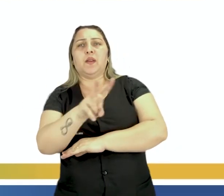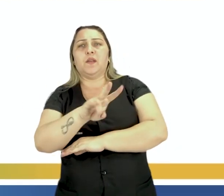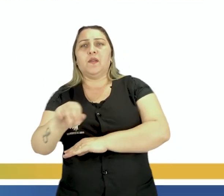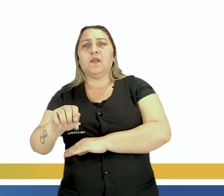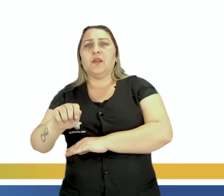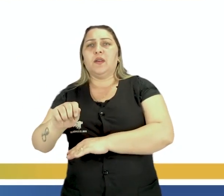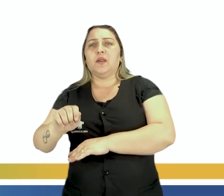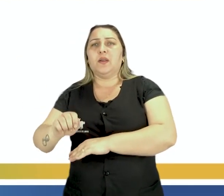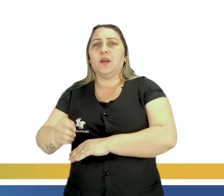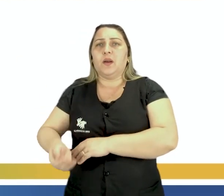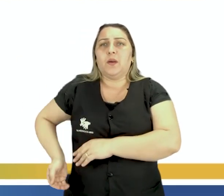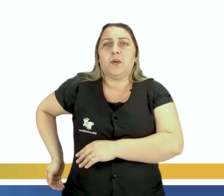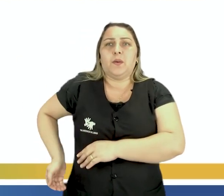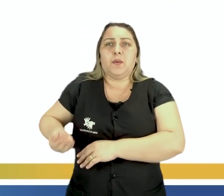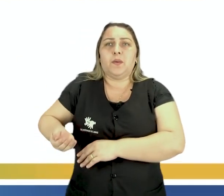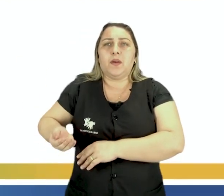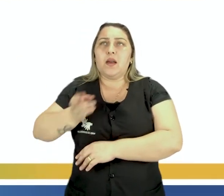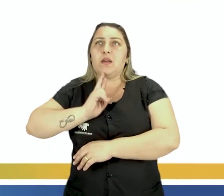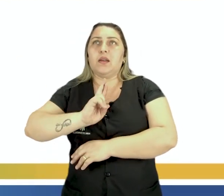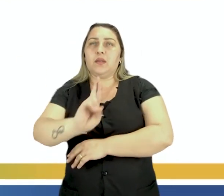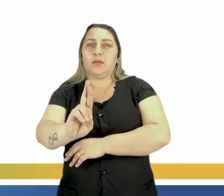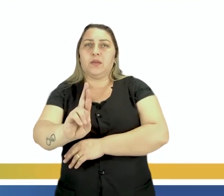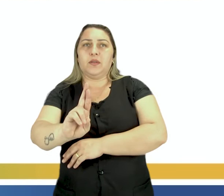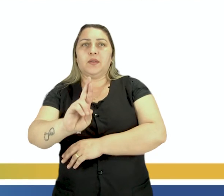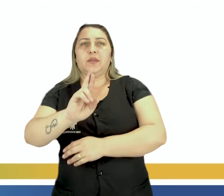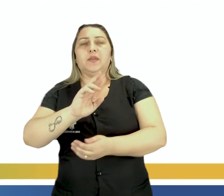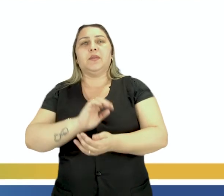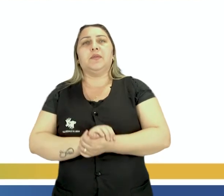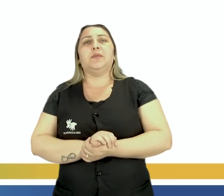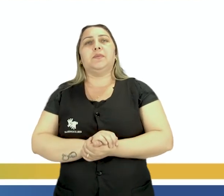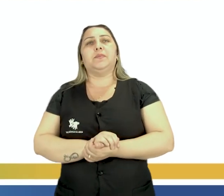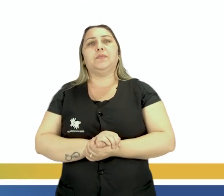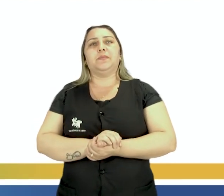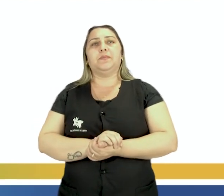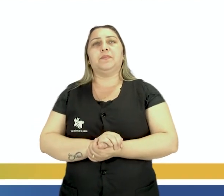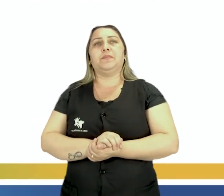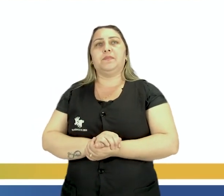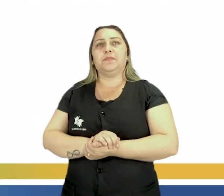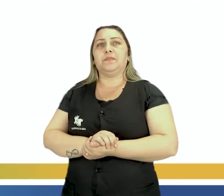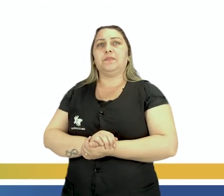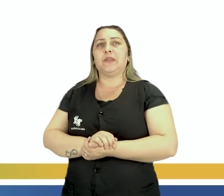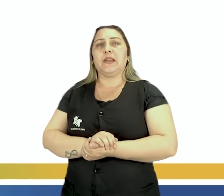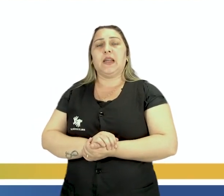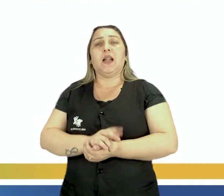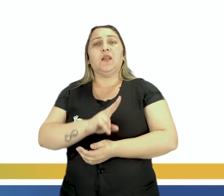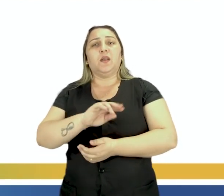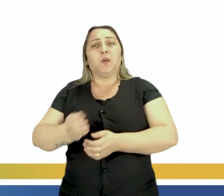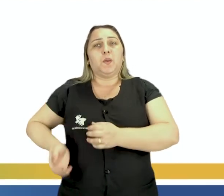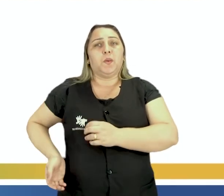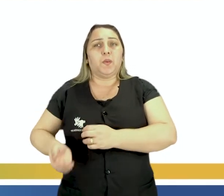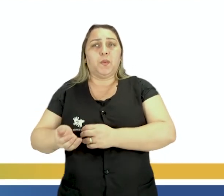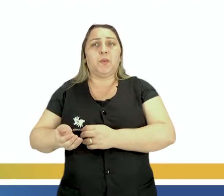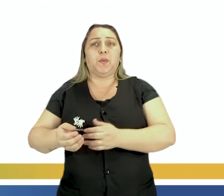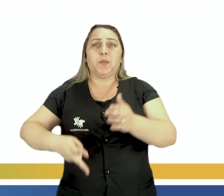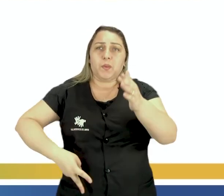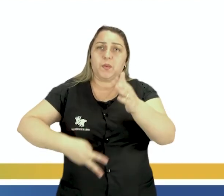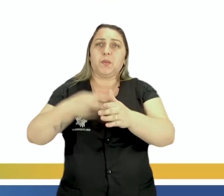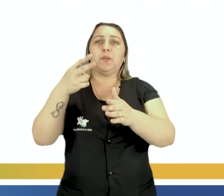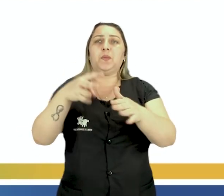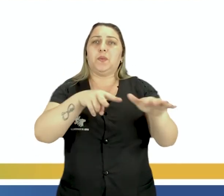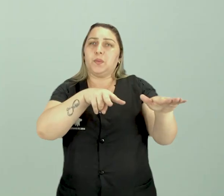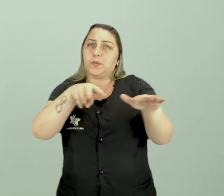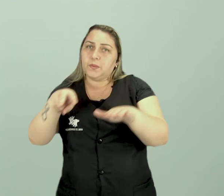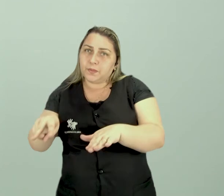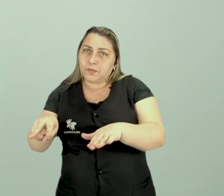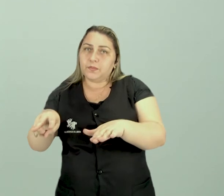jogar boliche? A resposta, she goes bowling twice a week. Ela vai jogar boliche 2 vezes